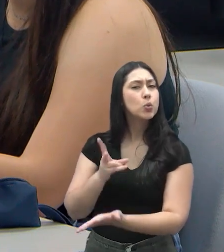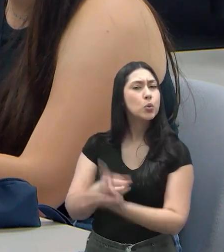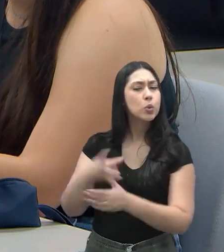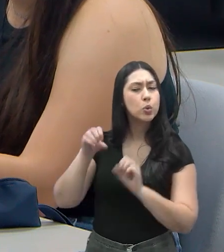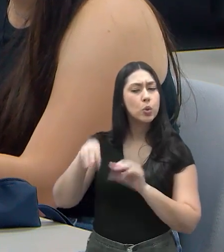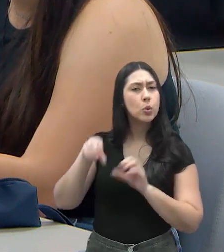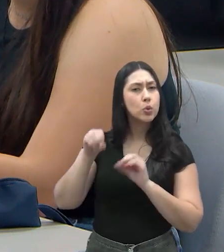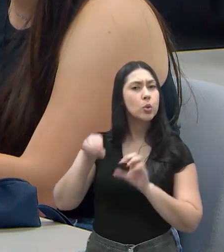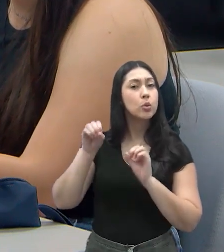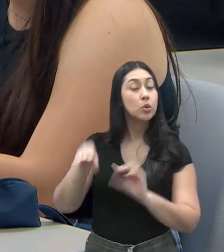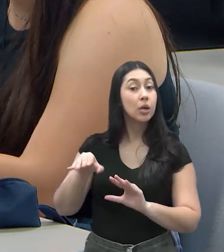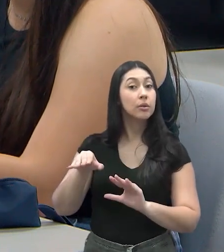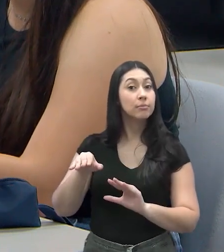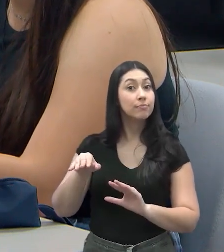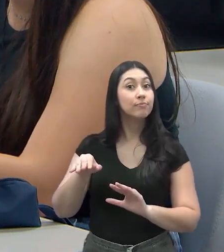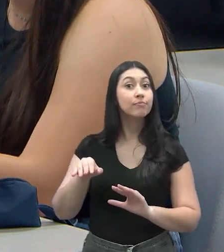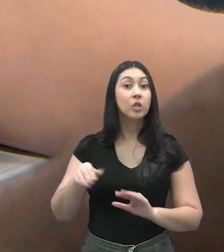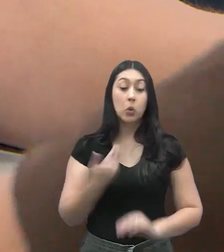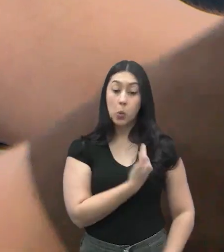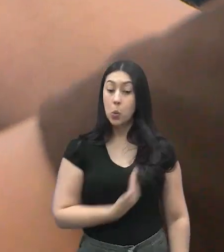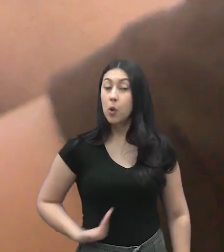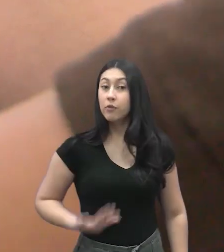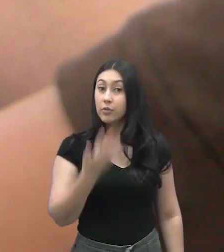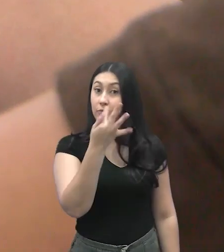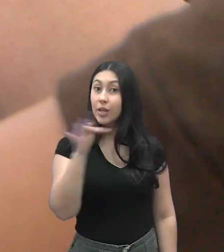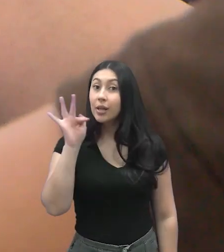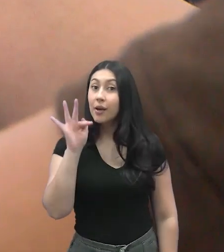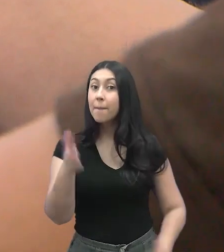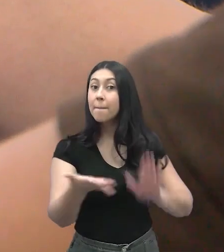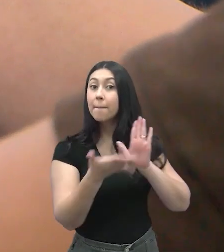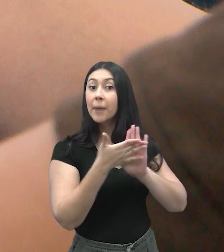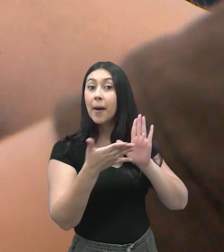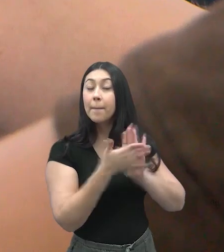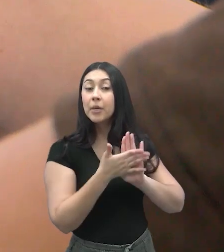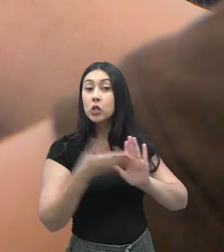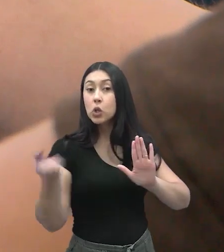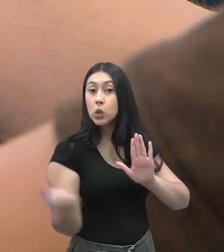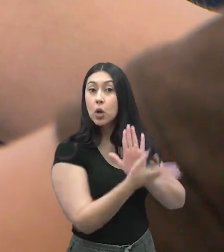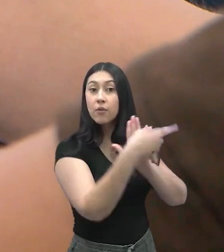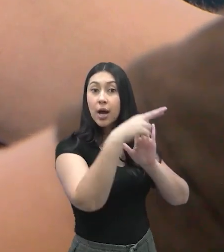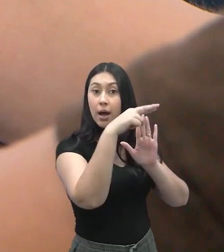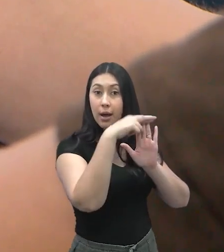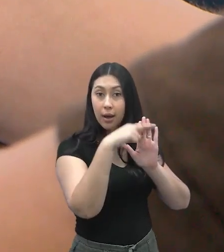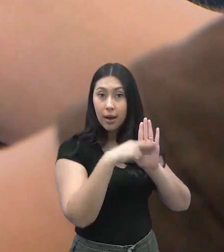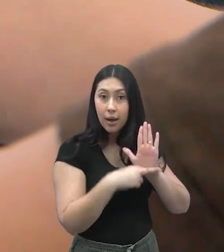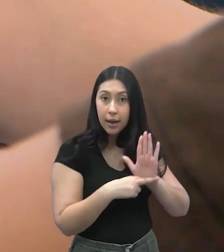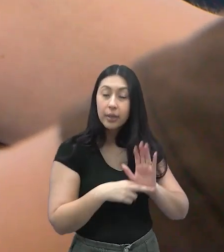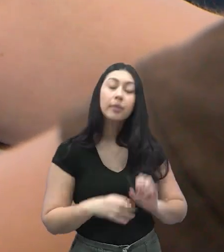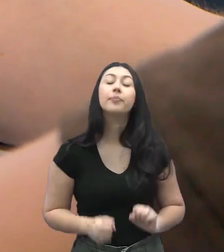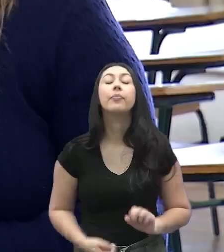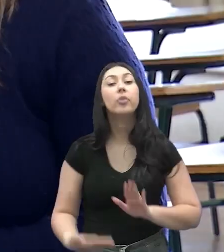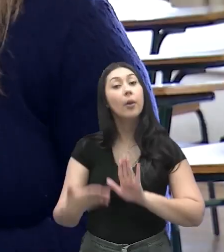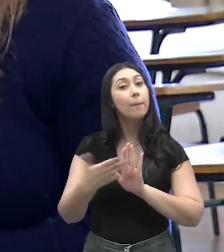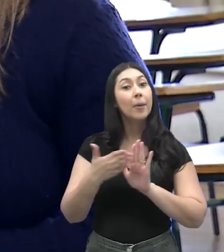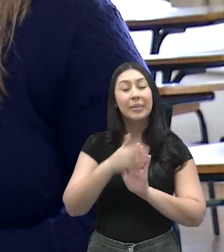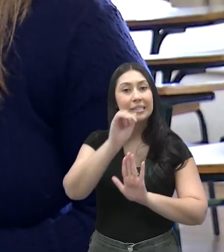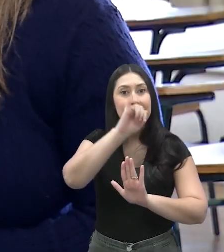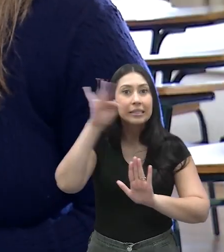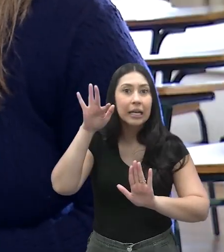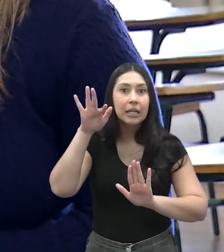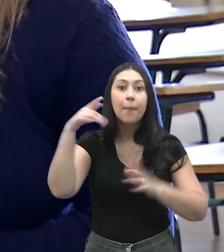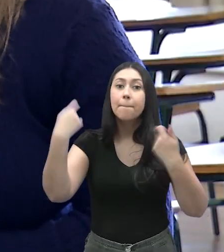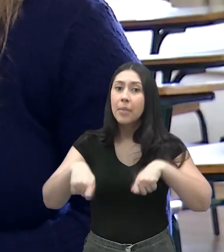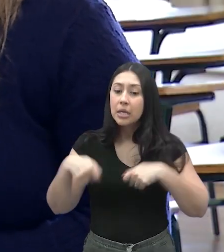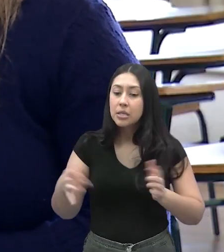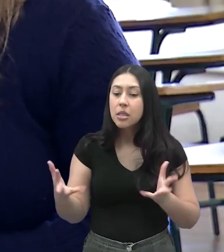continue a atuar na formação de profissionais brasileiros, o governo federal propôs atualizações nas regras do ensino à distância no país. A proposta é